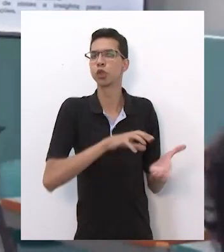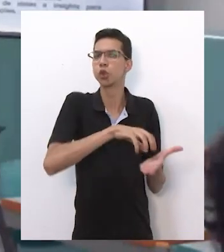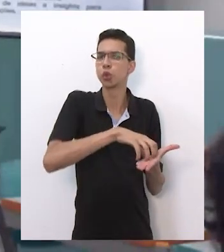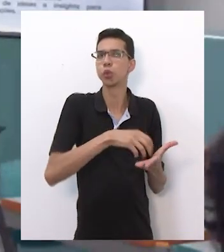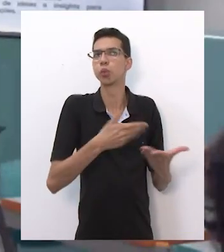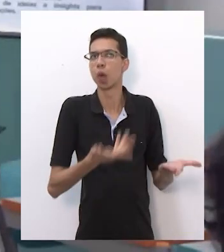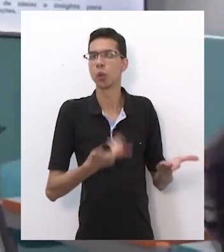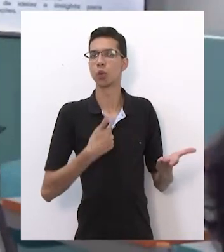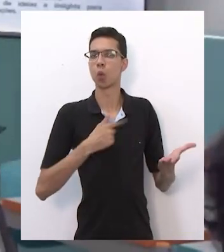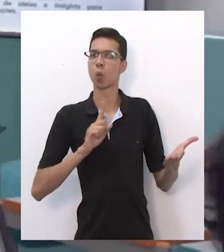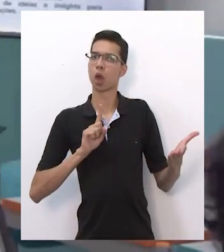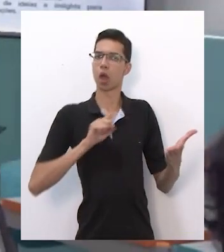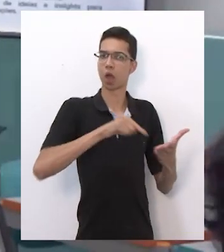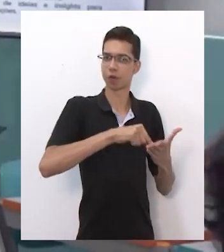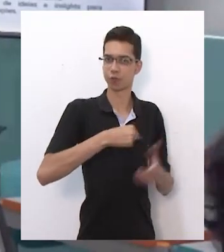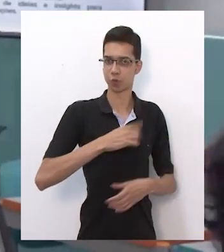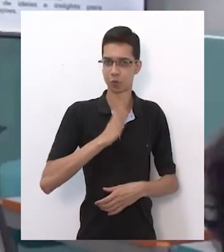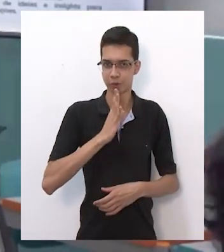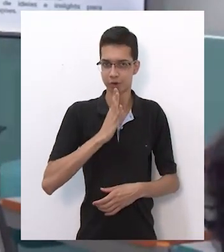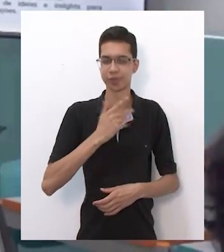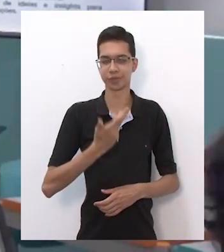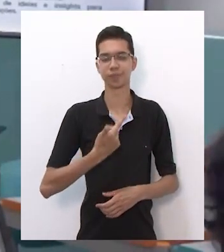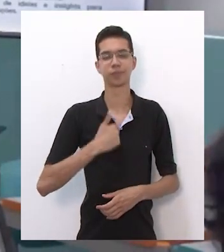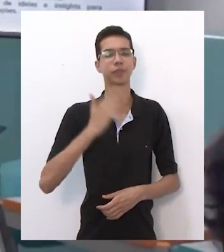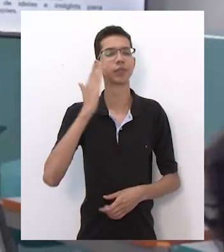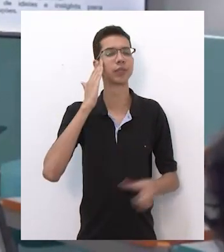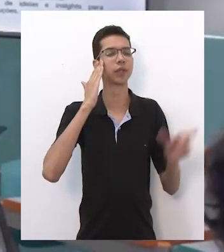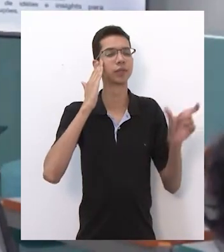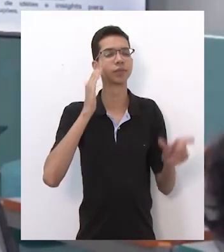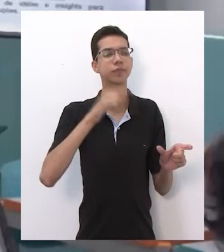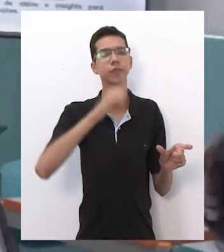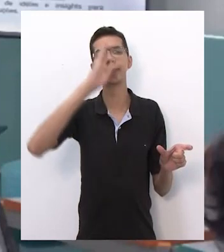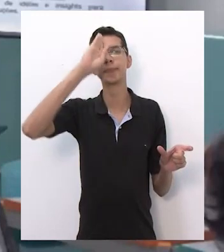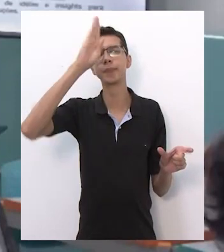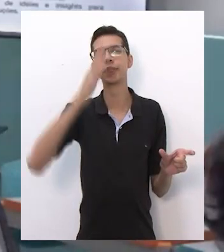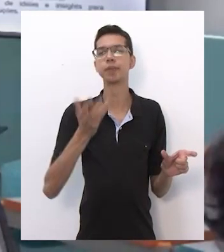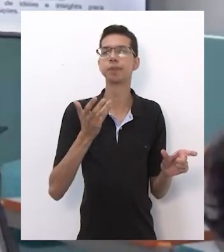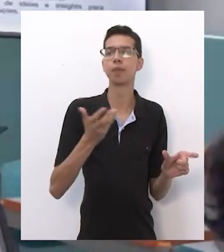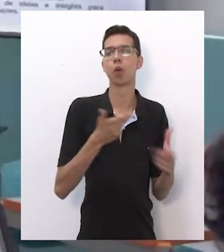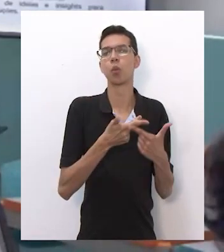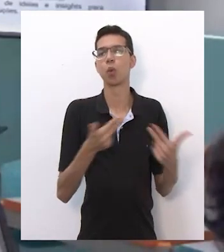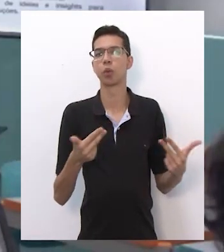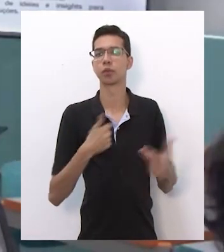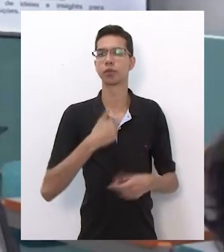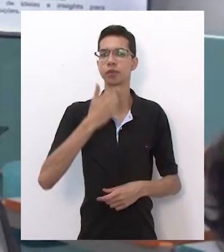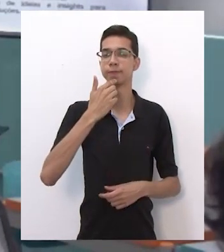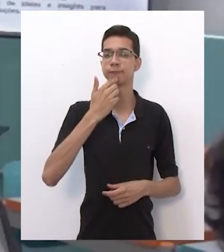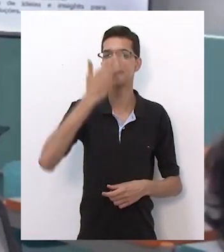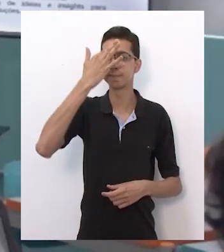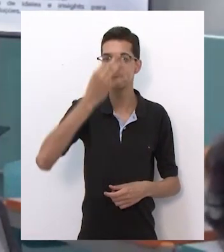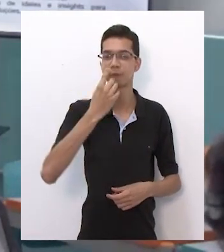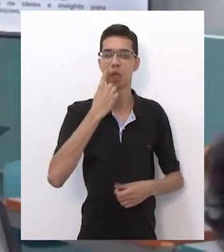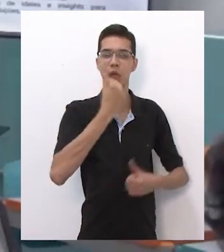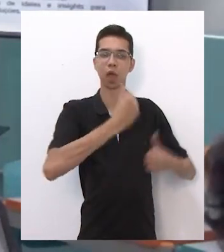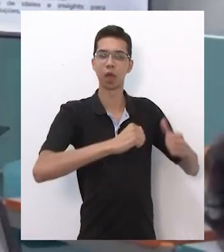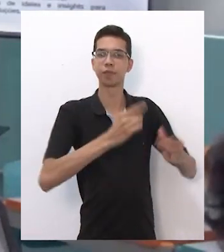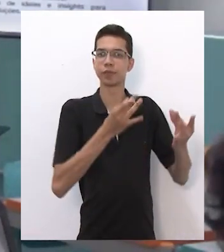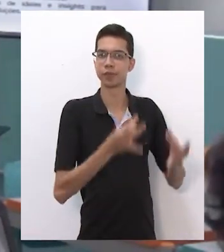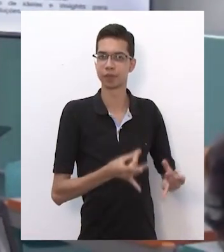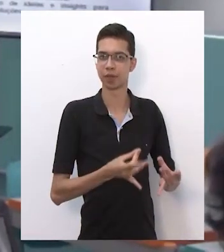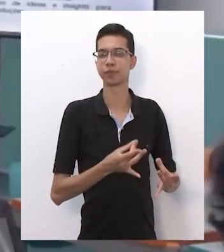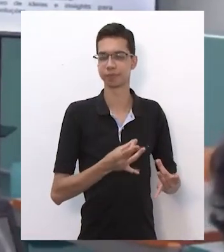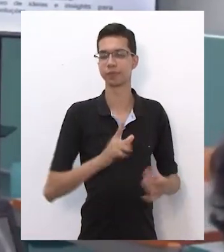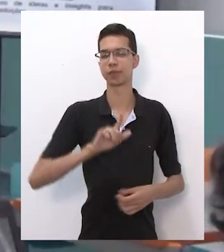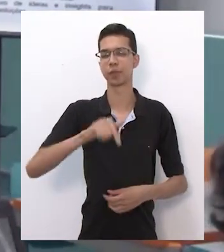são as prioridades desse alvo. E é aí que a gente vai definir o problema. Terceira fase, que é a fase que a gente vai vivenciar hoje, é a fase